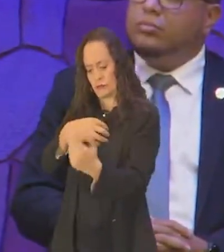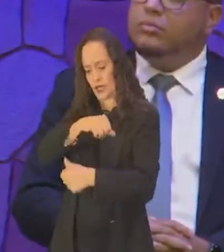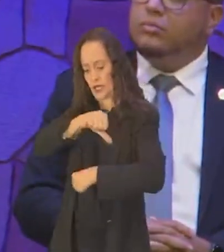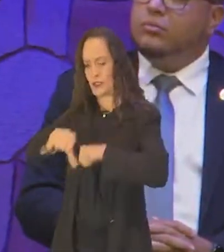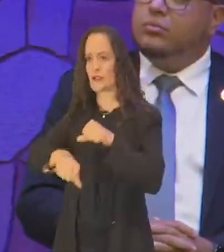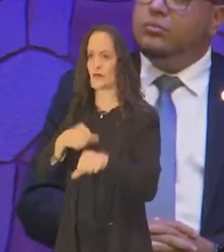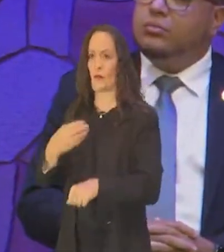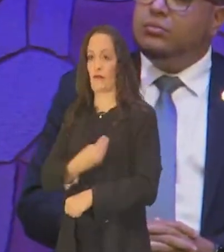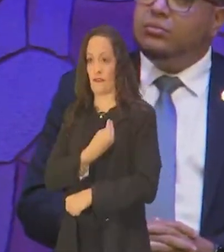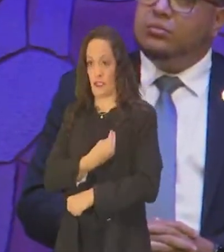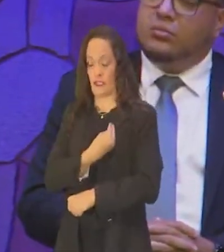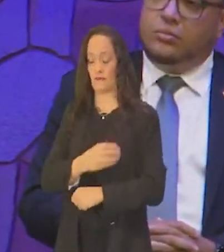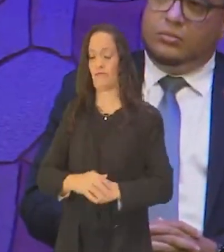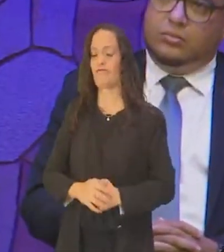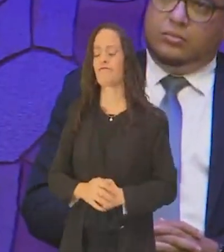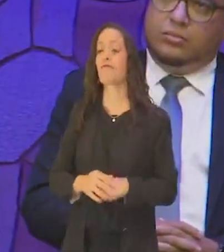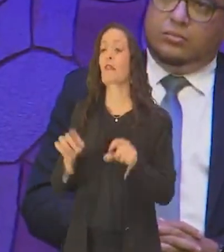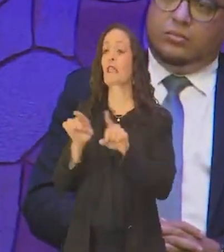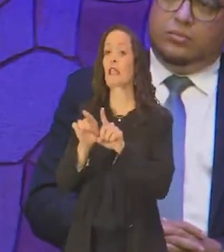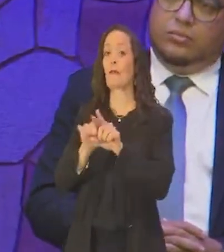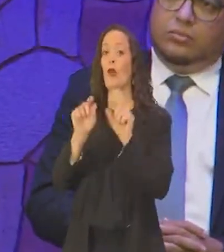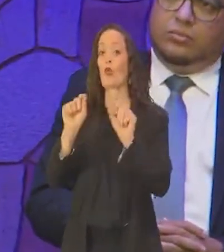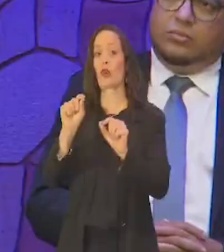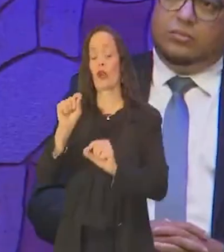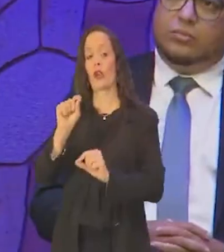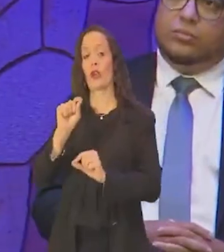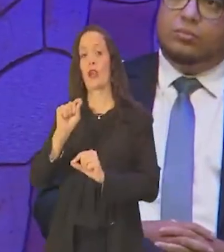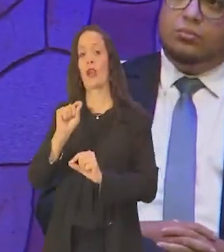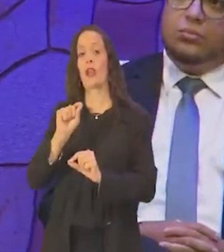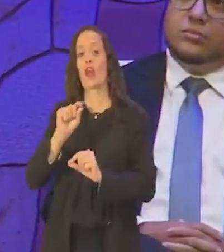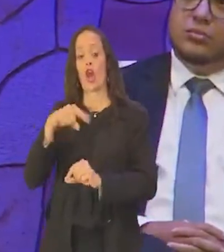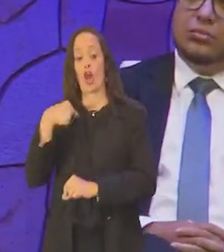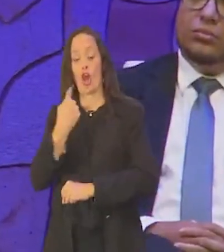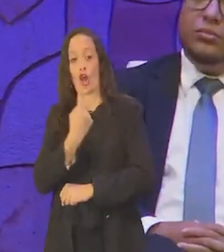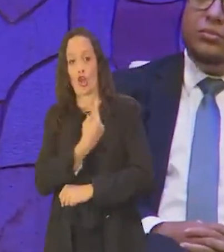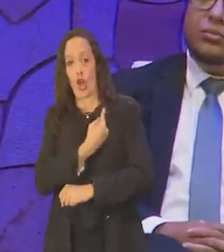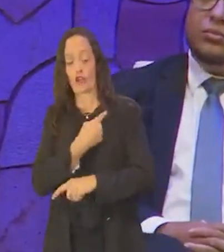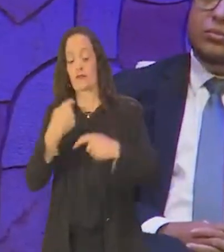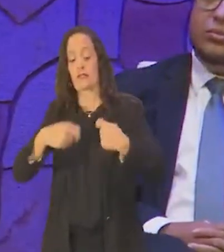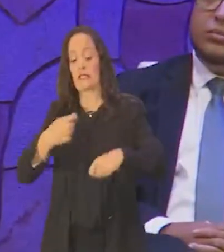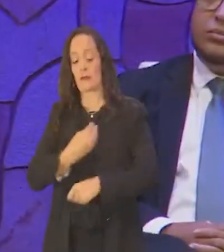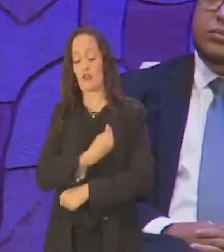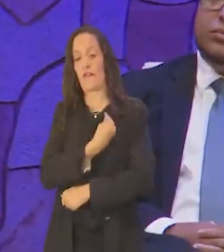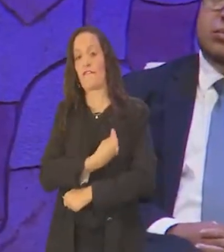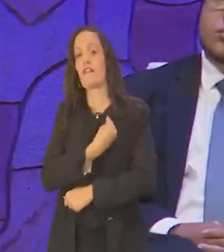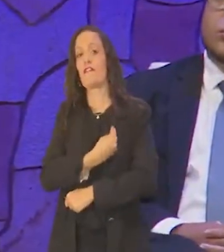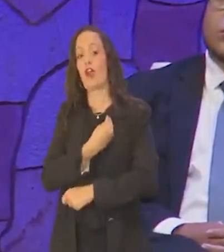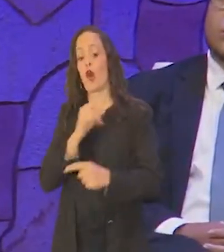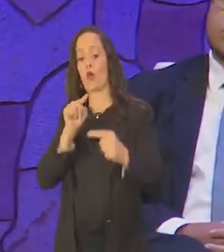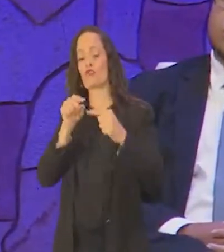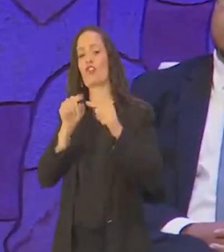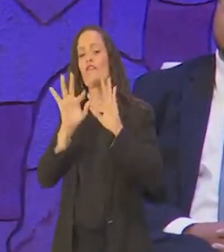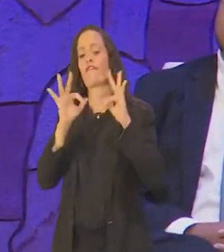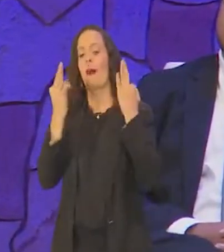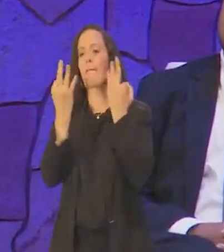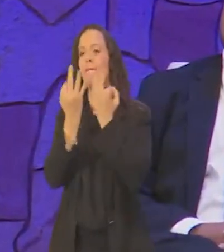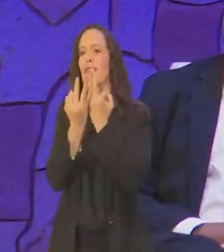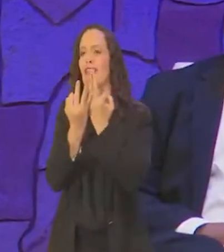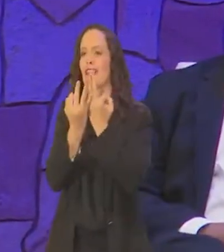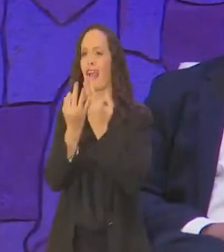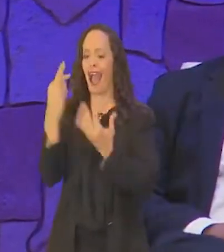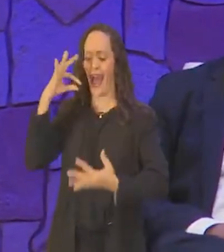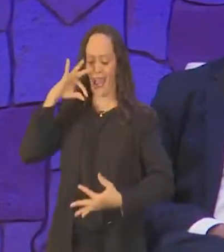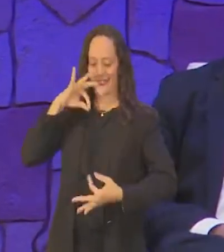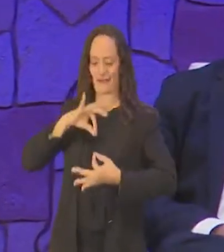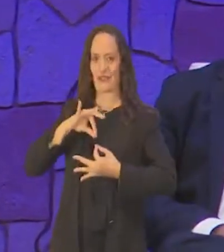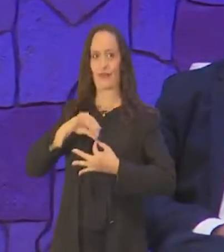moldados. E o grande desafio para nós, vivermos como família espiritual. Deus nos uniu como uma família espiritual, um